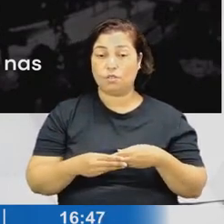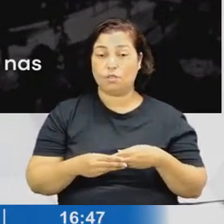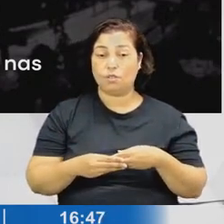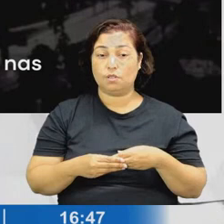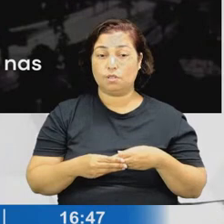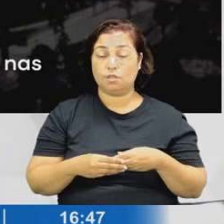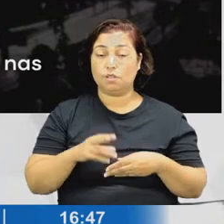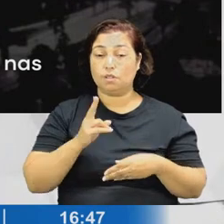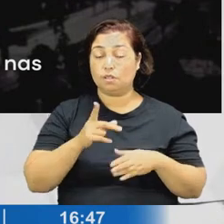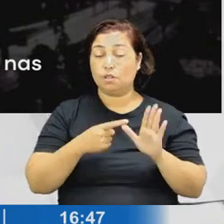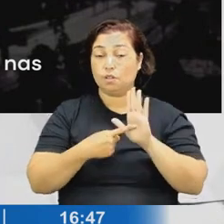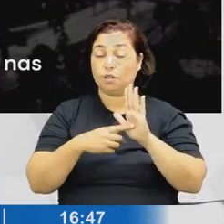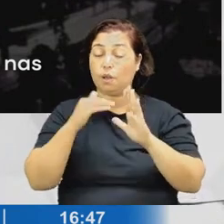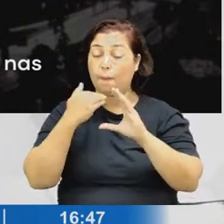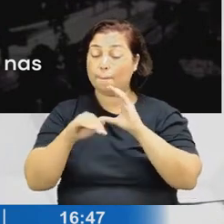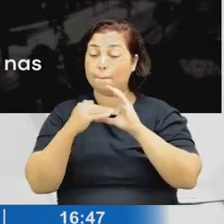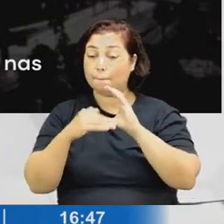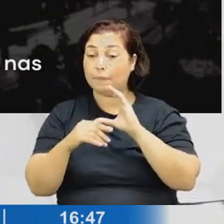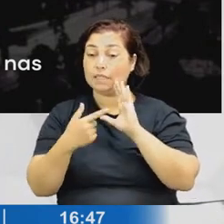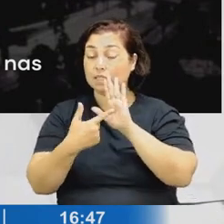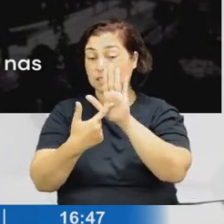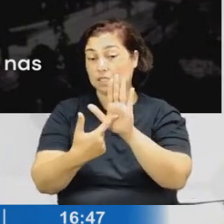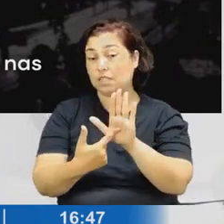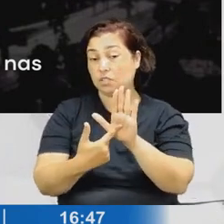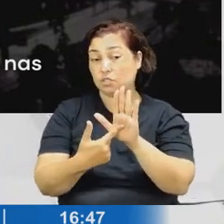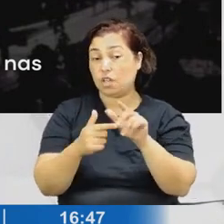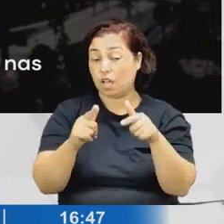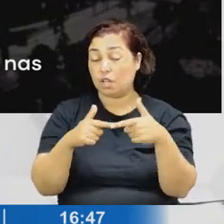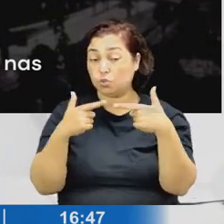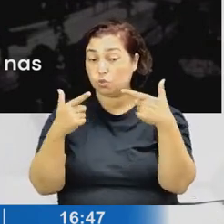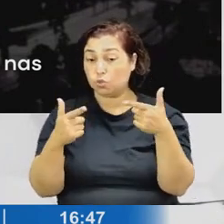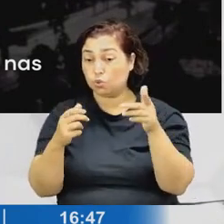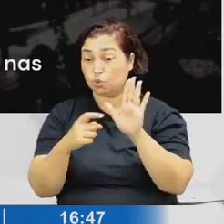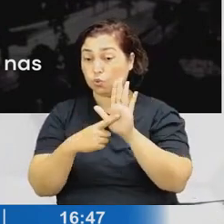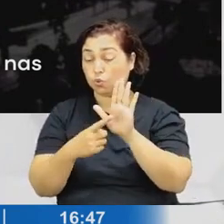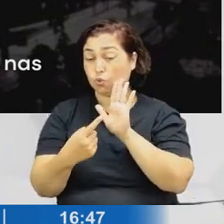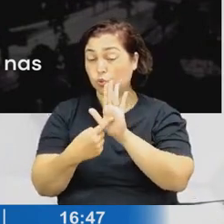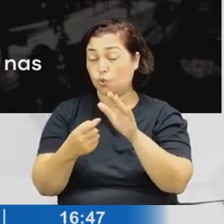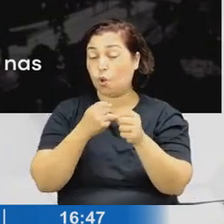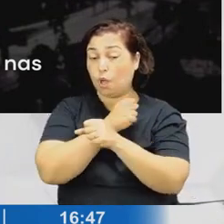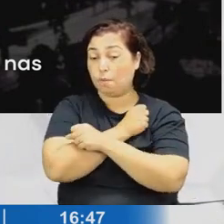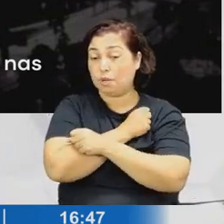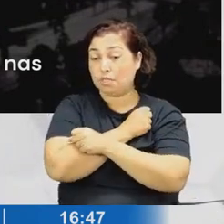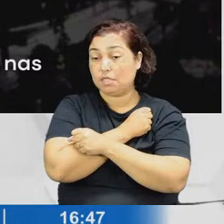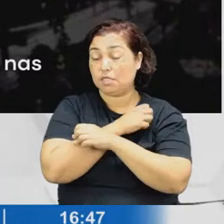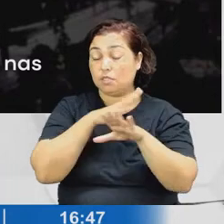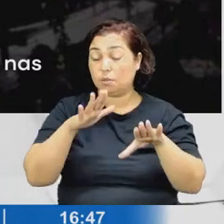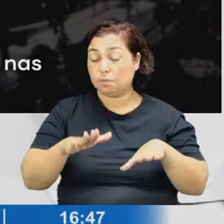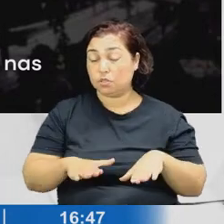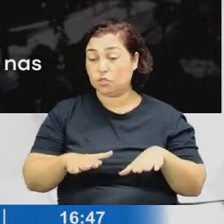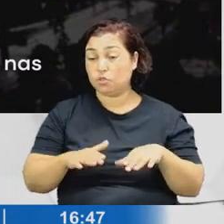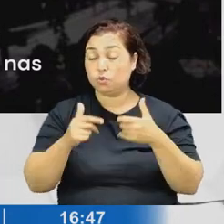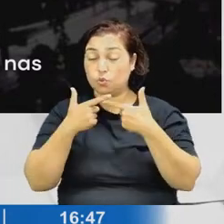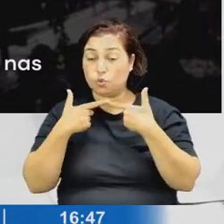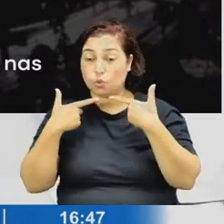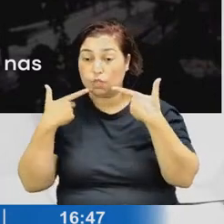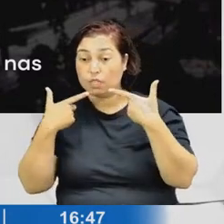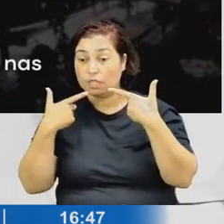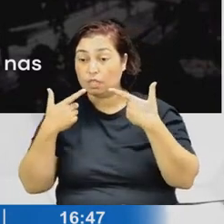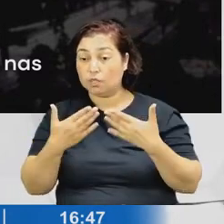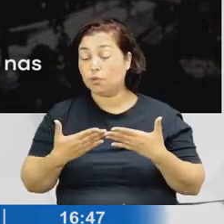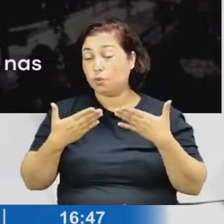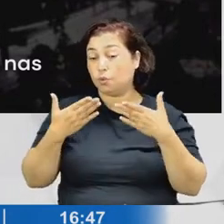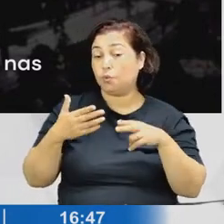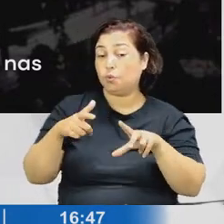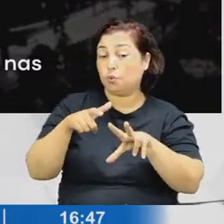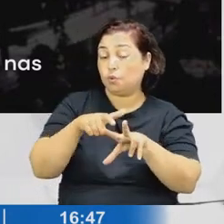que não passasse uma mensagem através de ações e gestos apontando abraçando abraçando sorrindo levantando